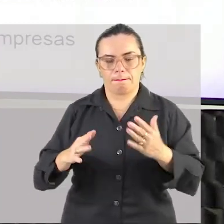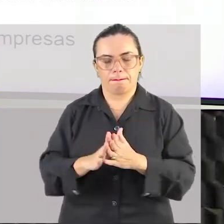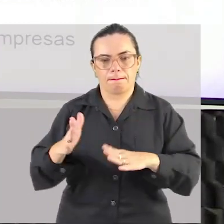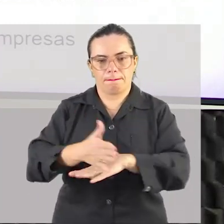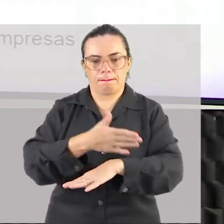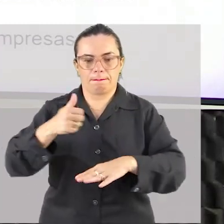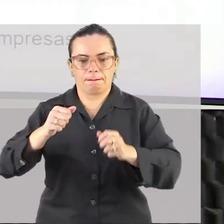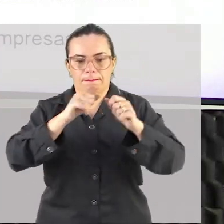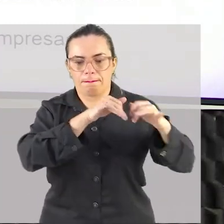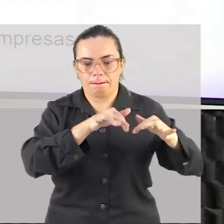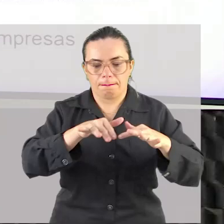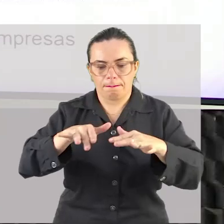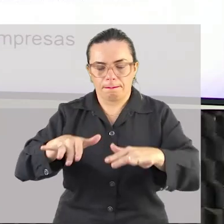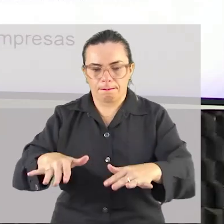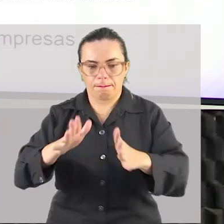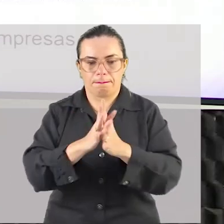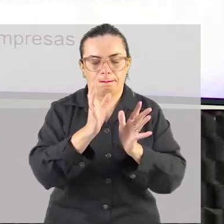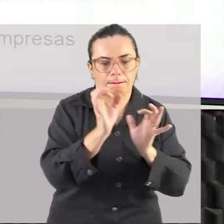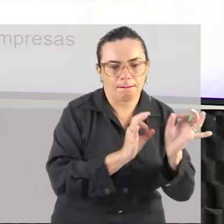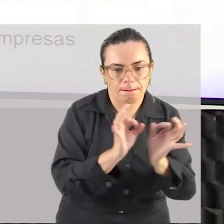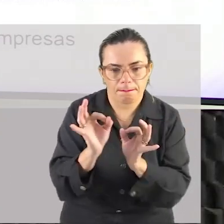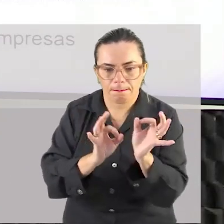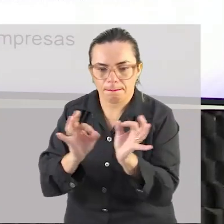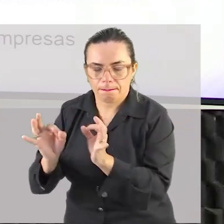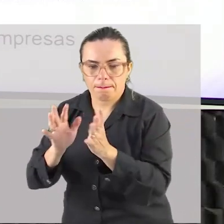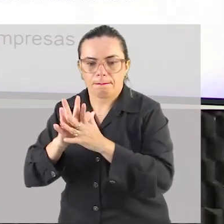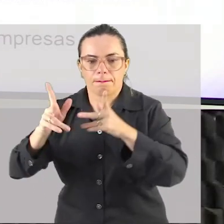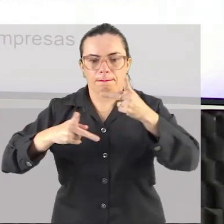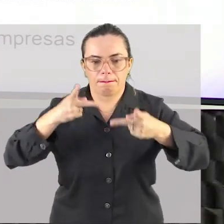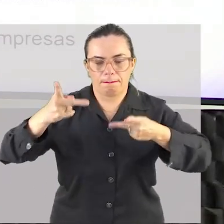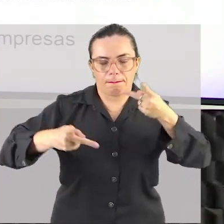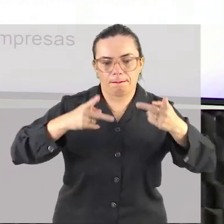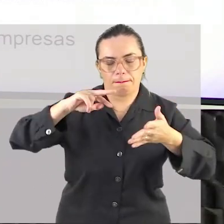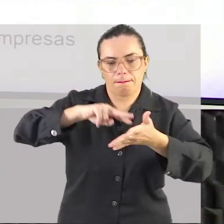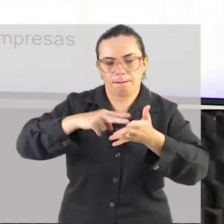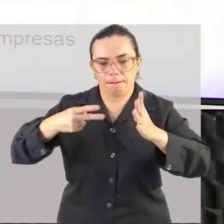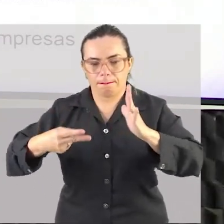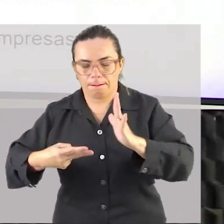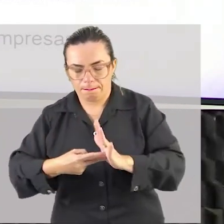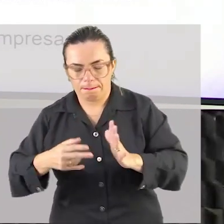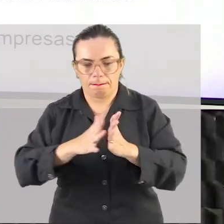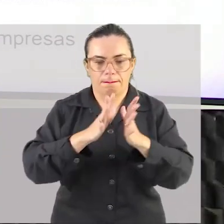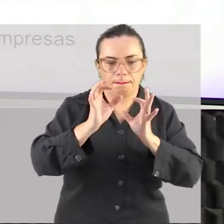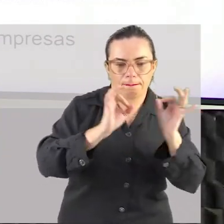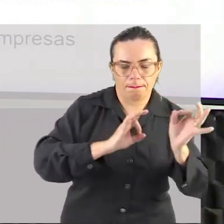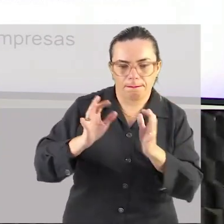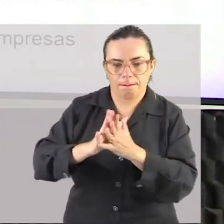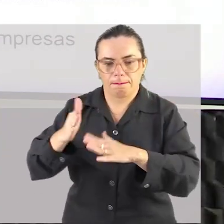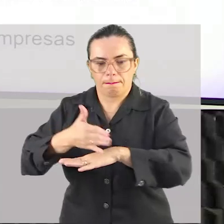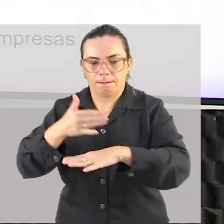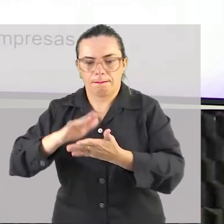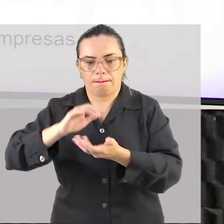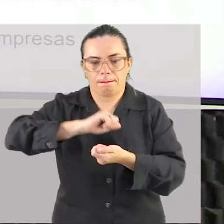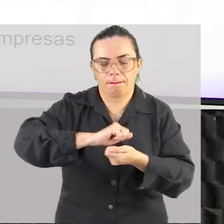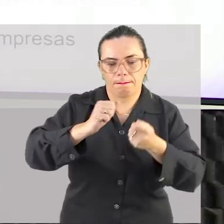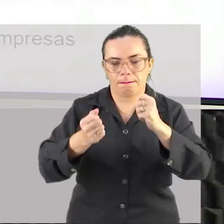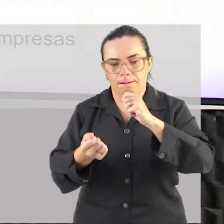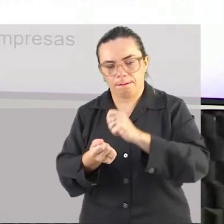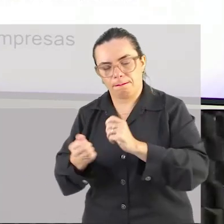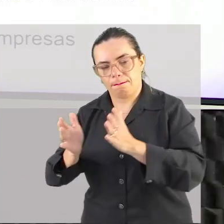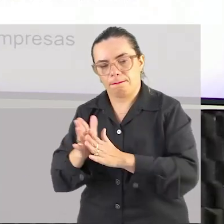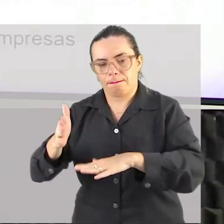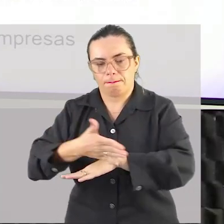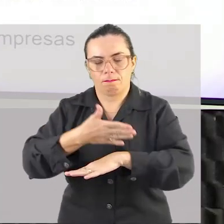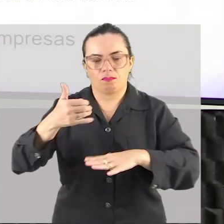ocupar melhor os espaços. E quando eu falo ocupar melhor os espaços, significa planejá-los. Aqui eu estou falando